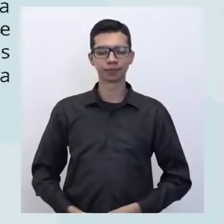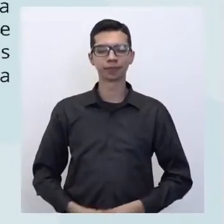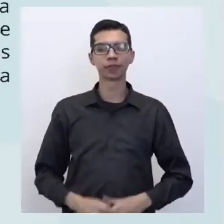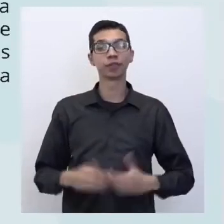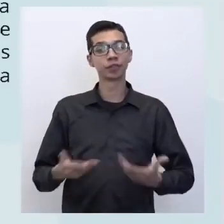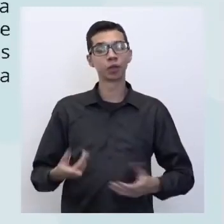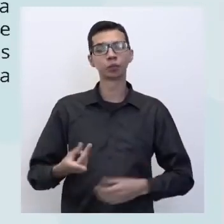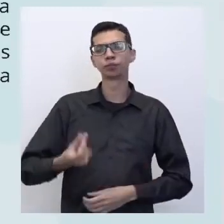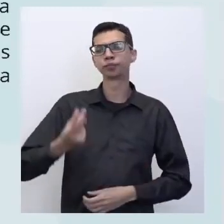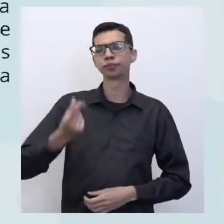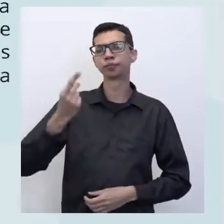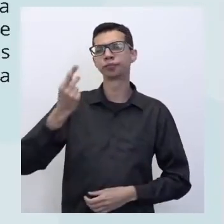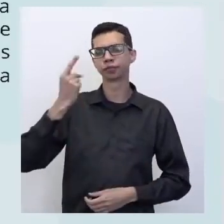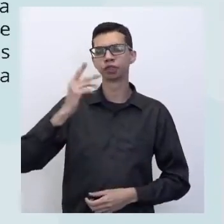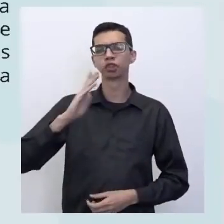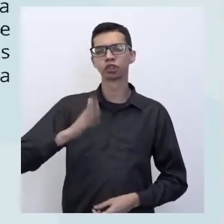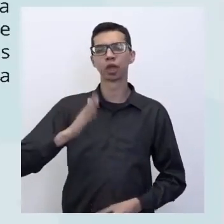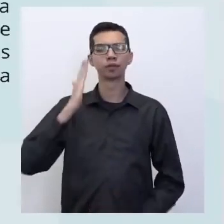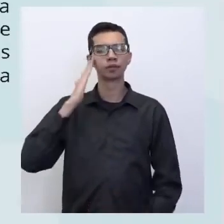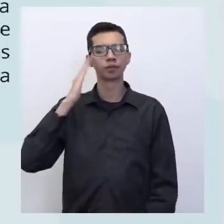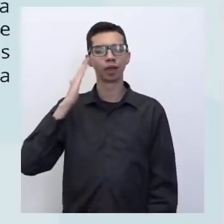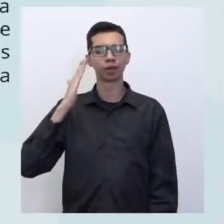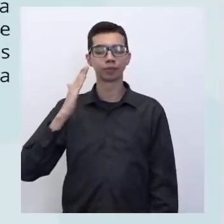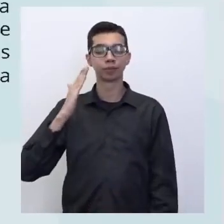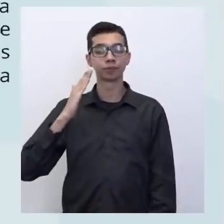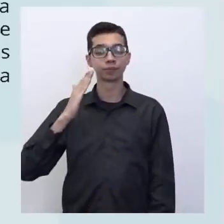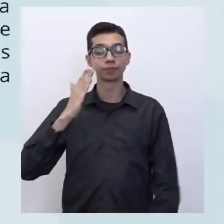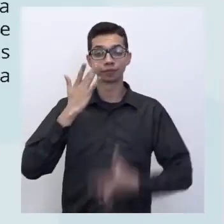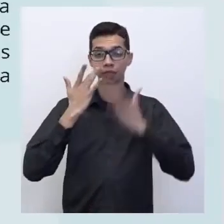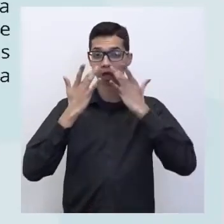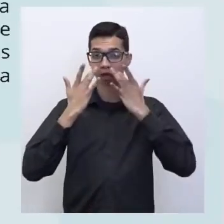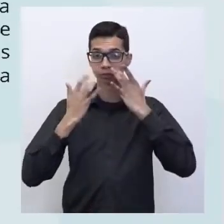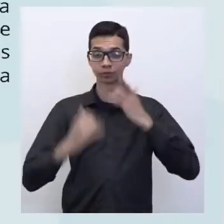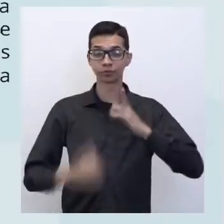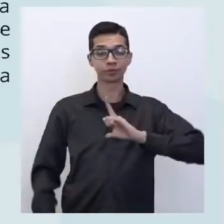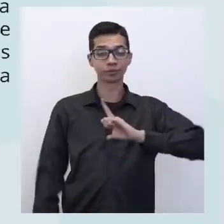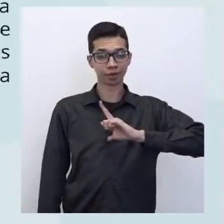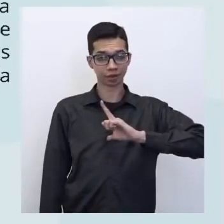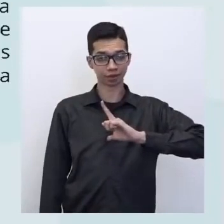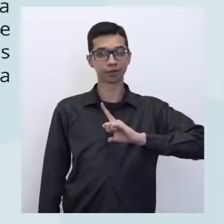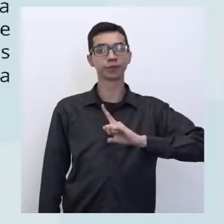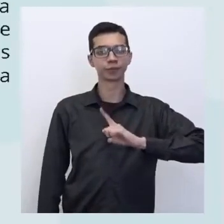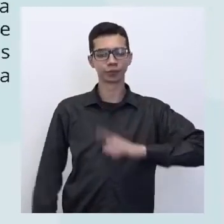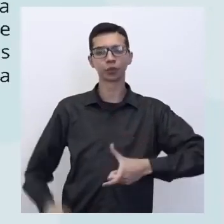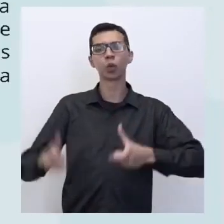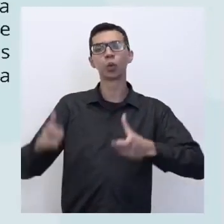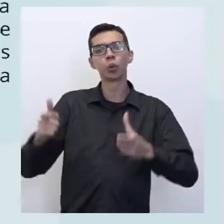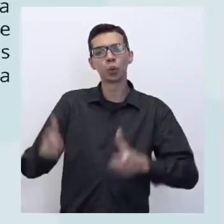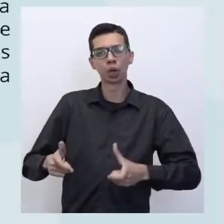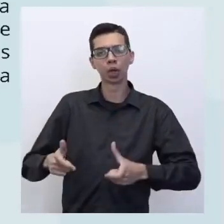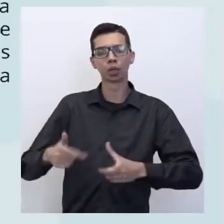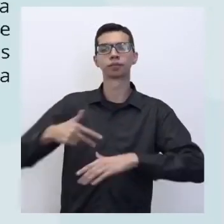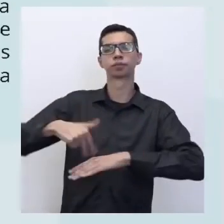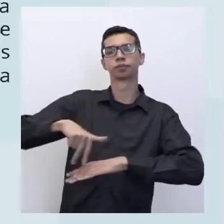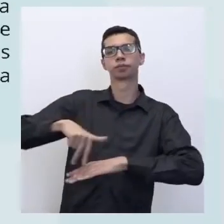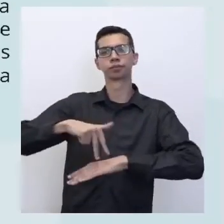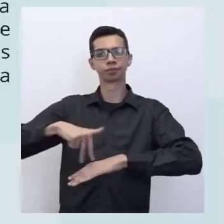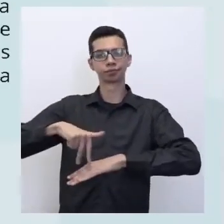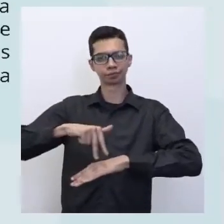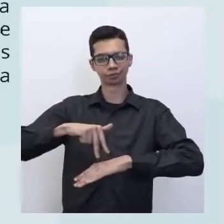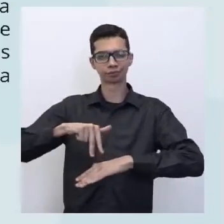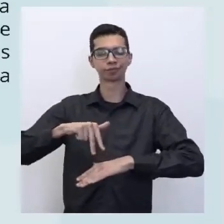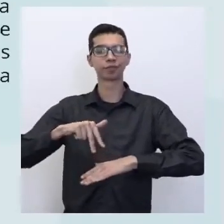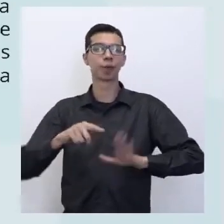já temos registros da existência do teatro, que já era um local onde se faziam encenações e danças, nos quais se acreditava